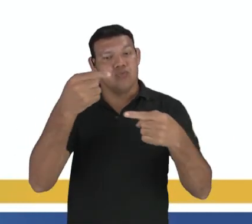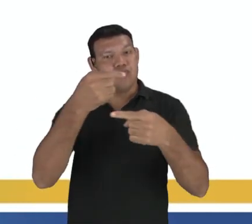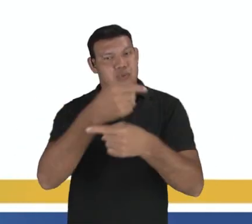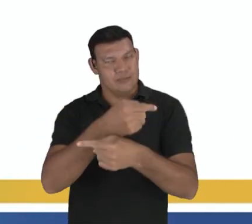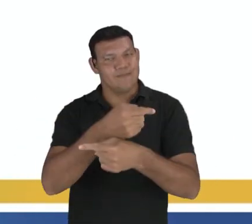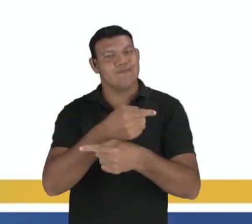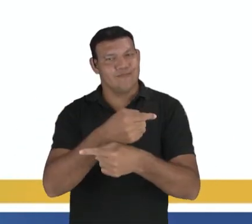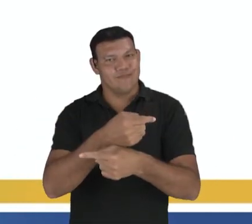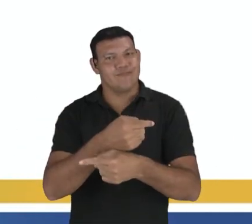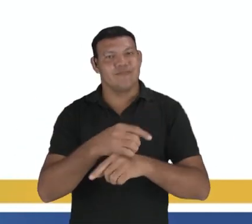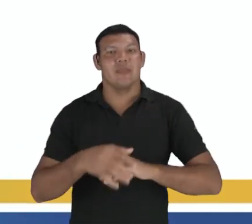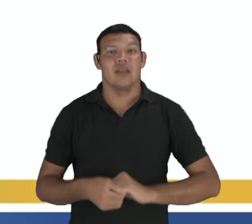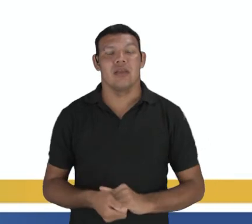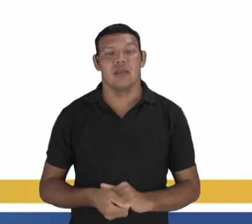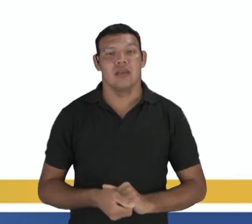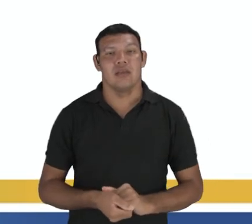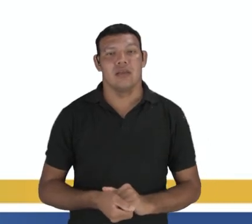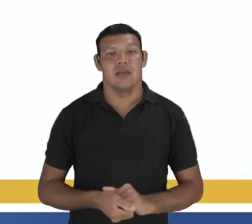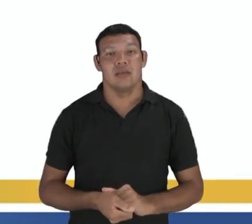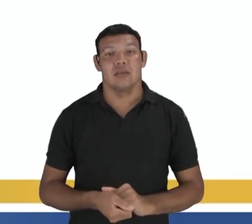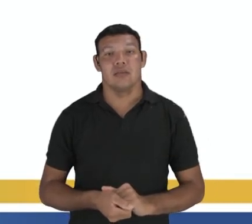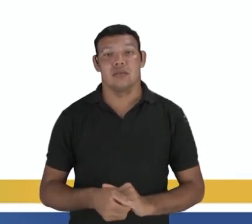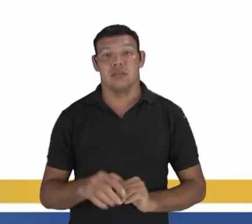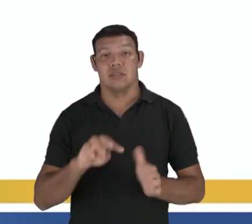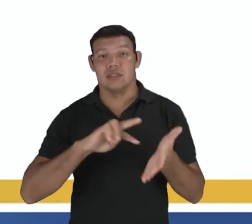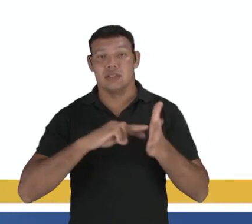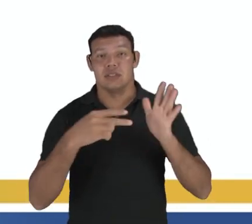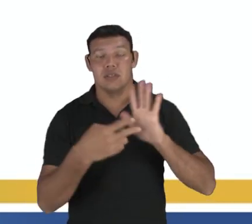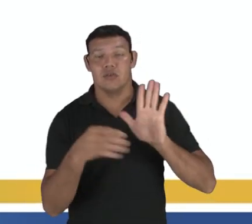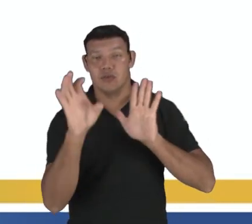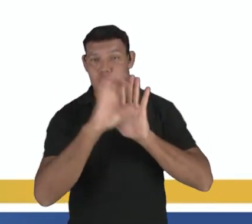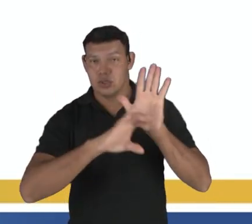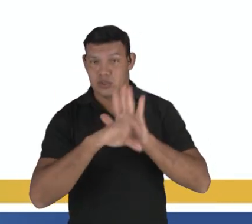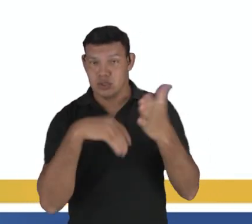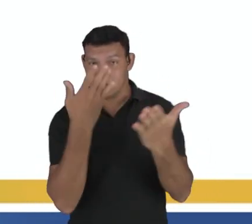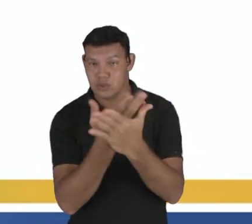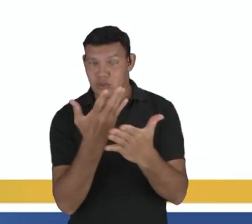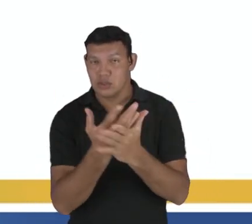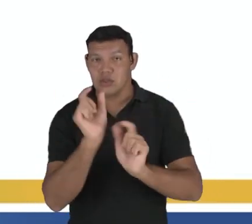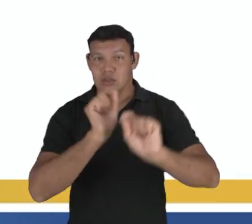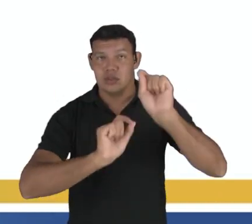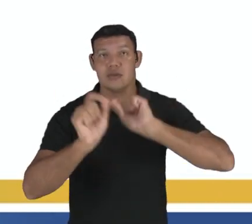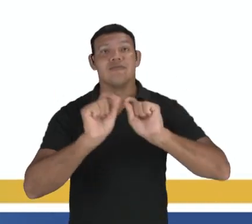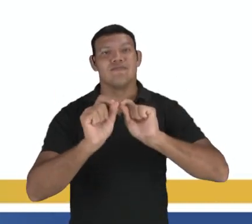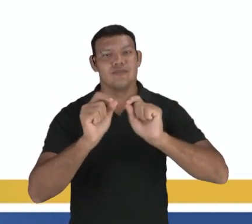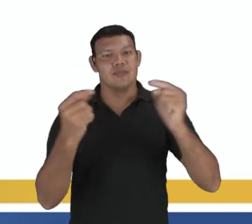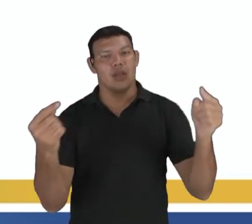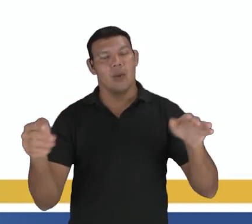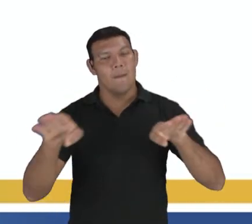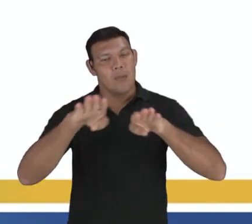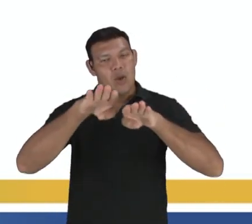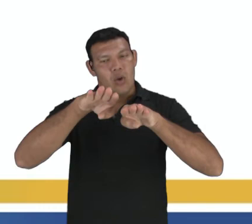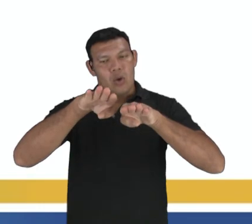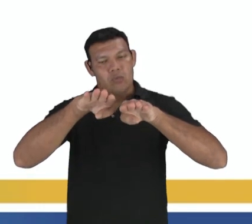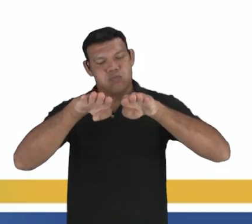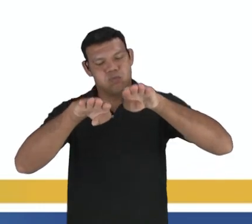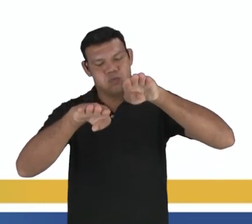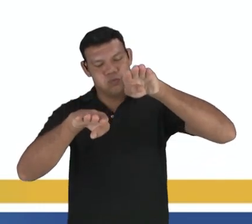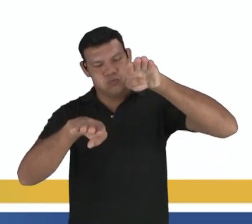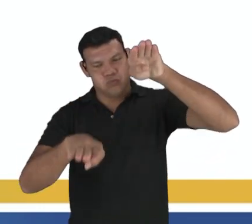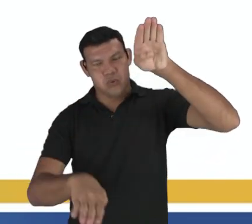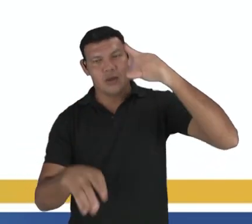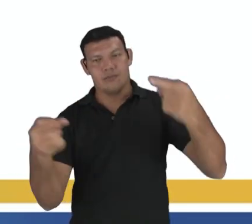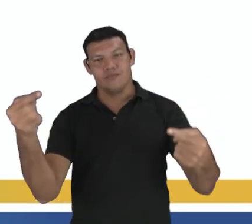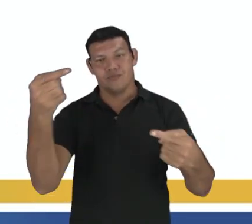sentido contrário. Então, isso implica dizer, pelos conceitos estudados, que nós temos aí uma